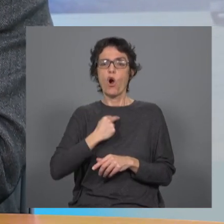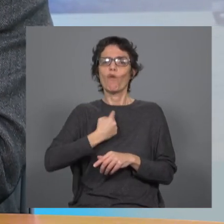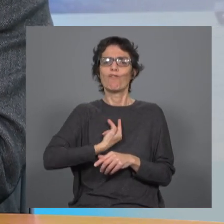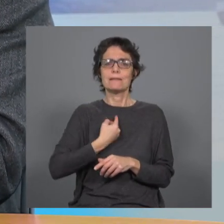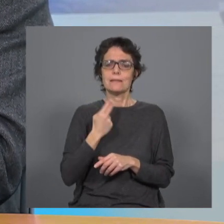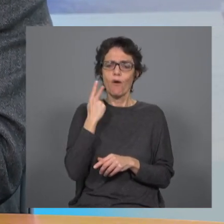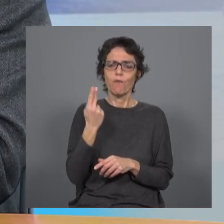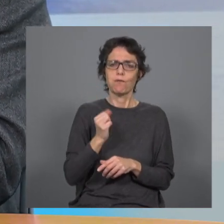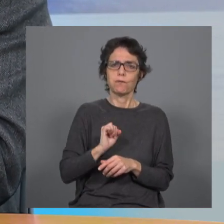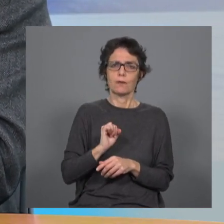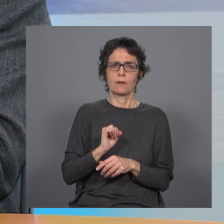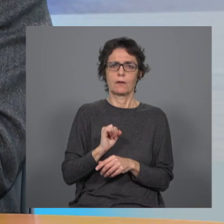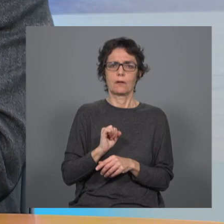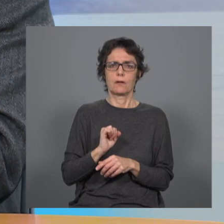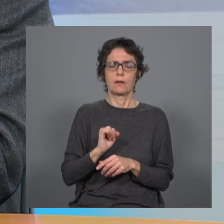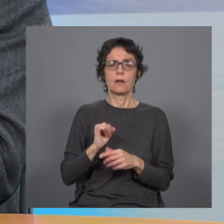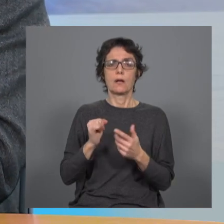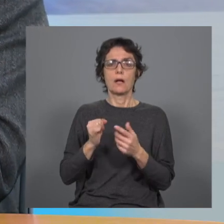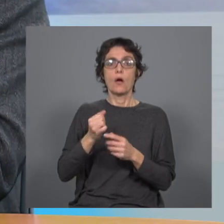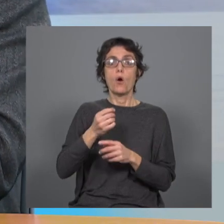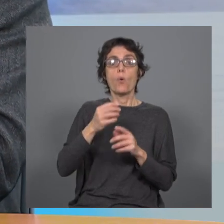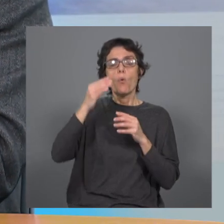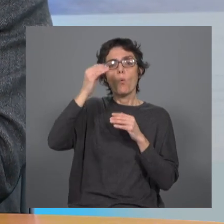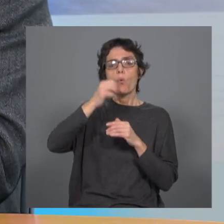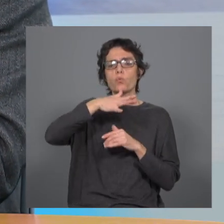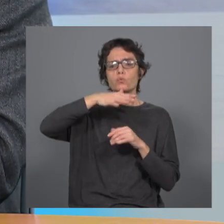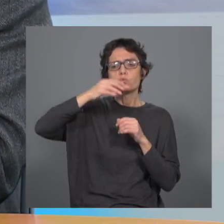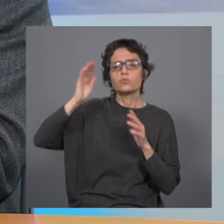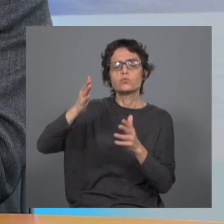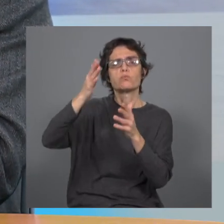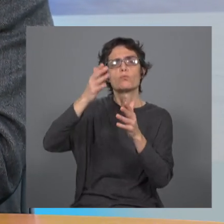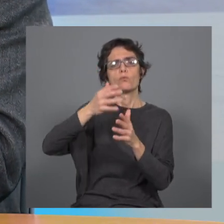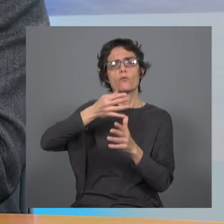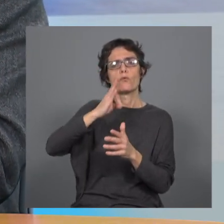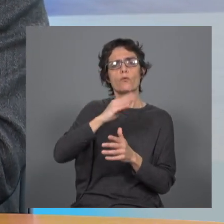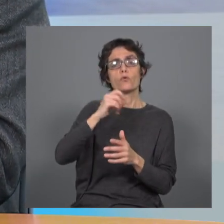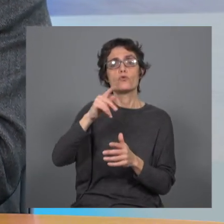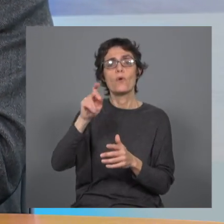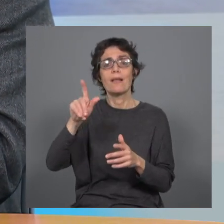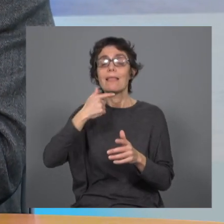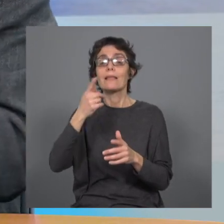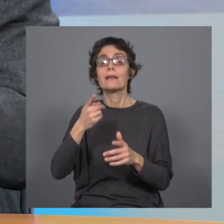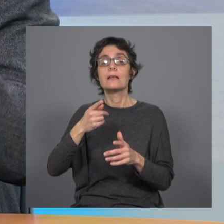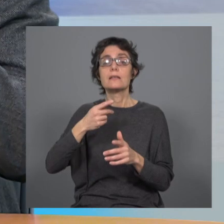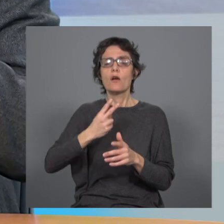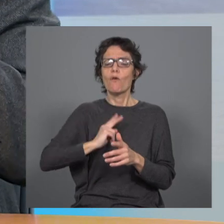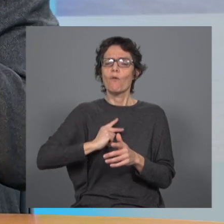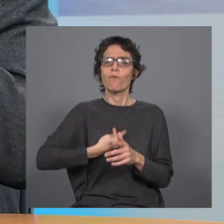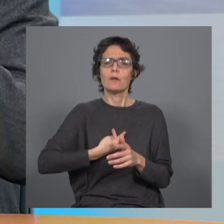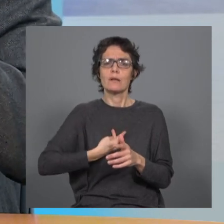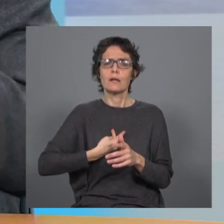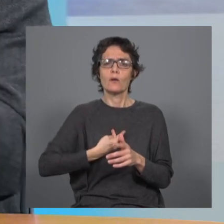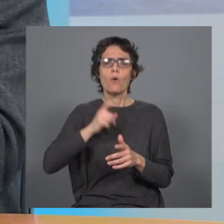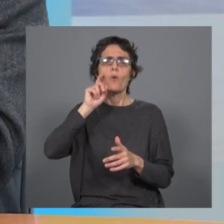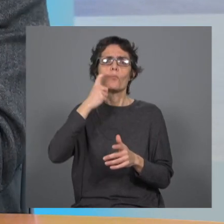do profeta Joel, convertei-vos. A segunda leitura de Paulo, da segunda carta aos Coríntios, reconciliai-vos com Deus. Ou seja, há todo